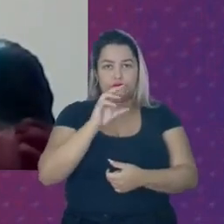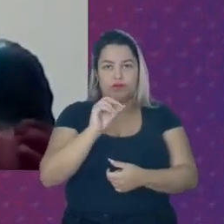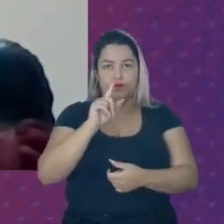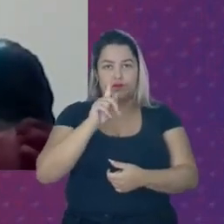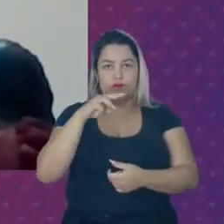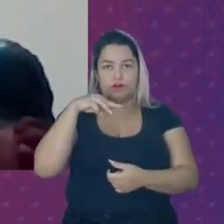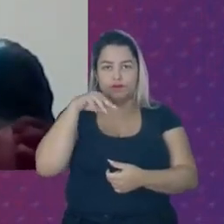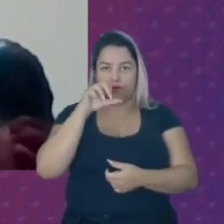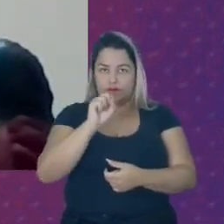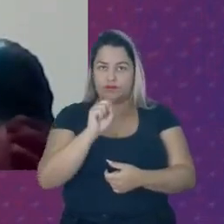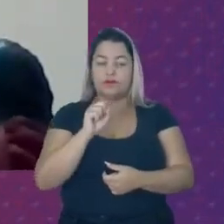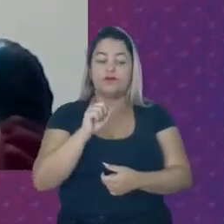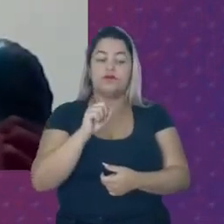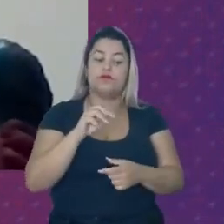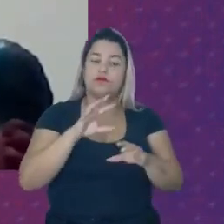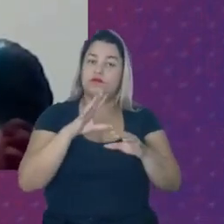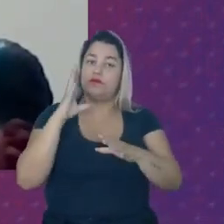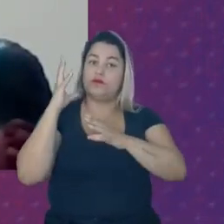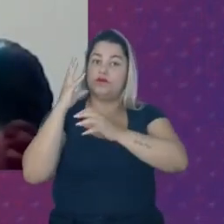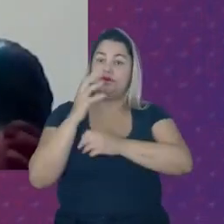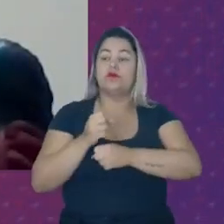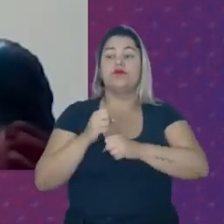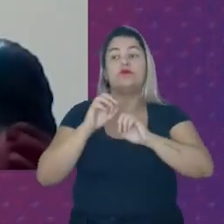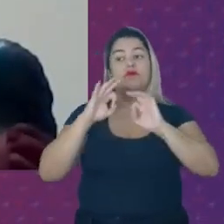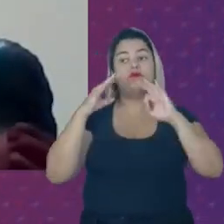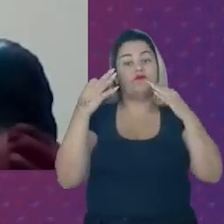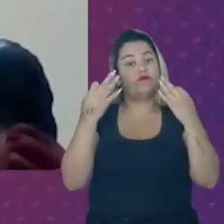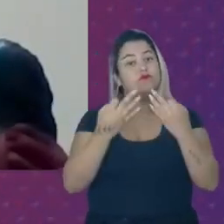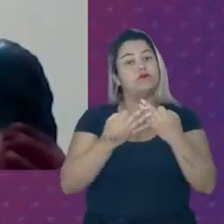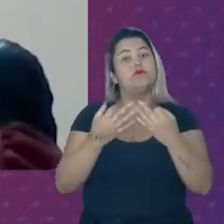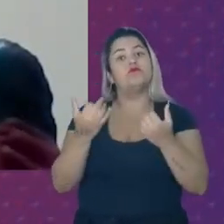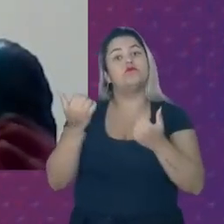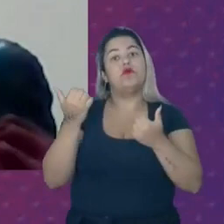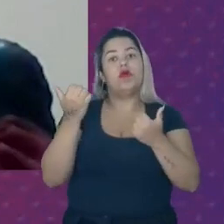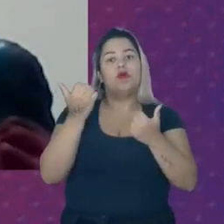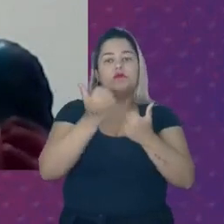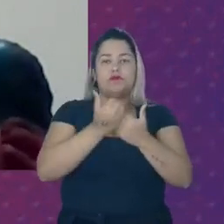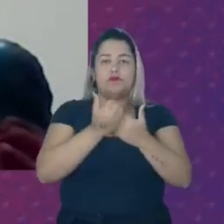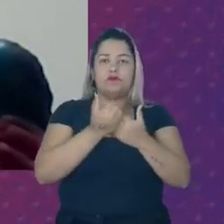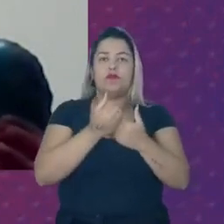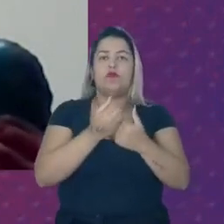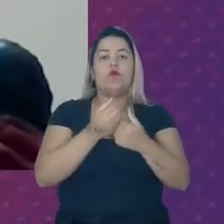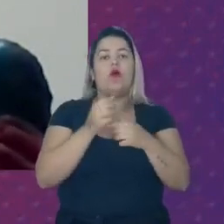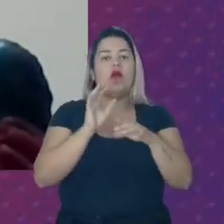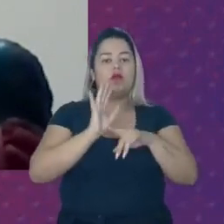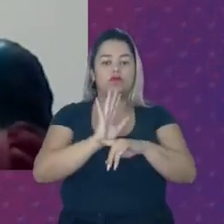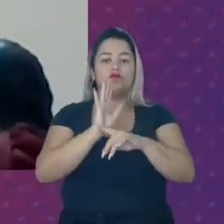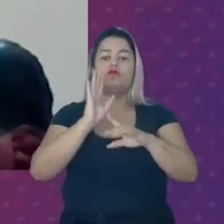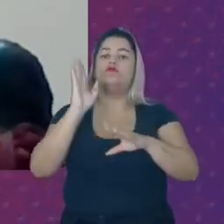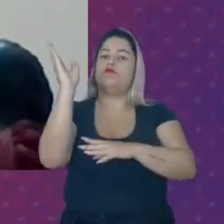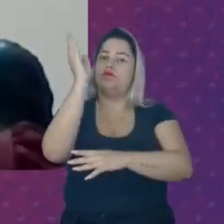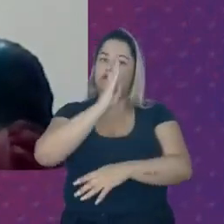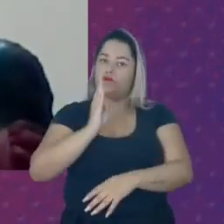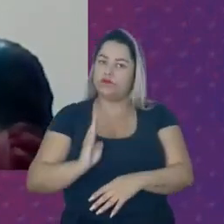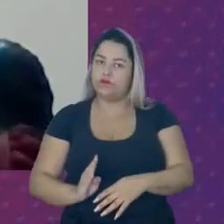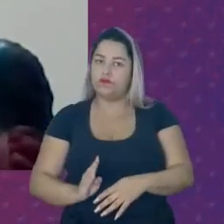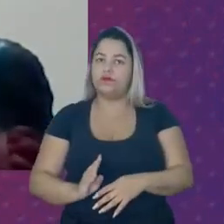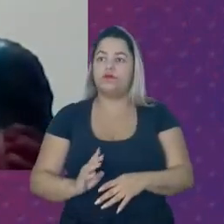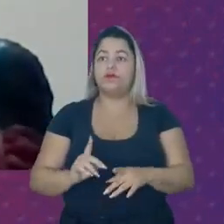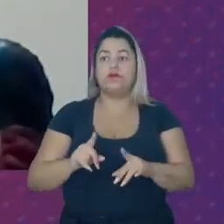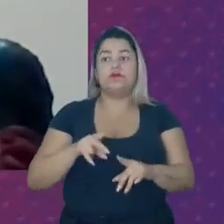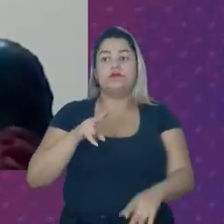o programa Bolsa Família, que depois foi substituído pelo Auxílio Brasil e que agora novamente se adaptará às